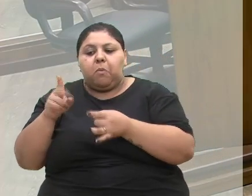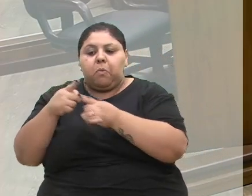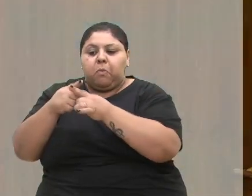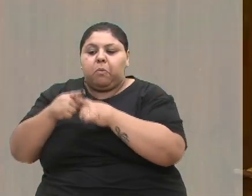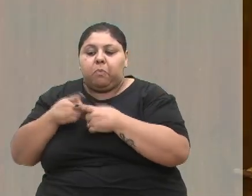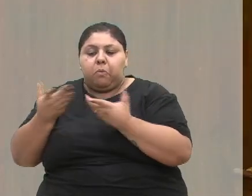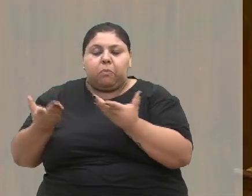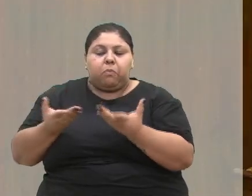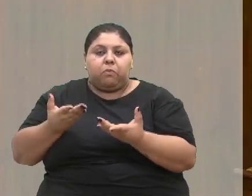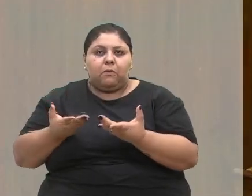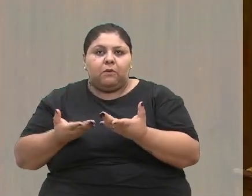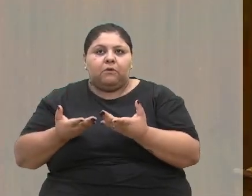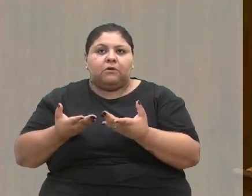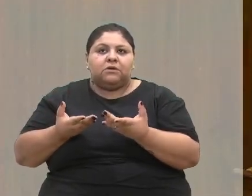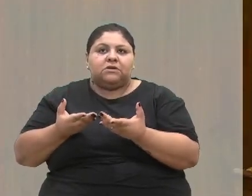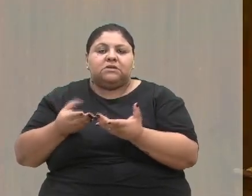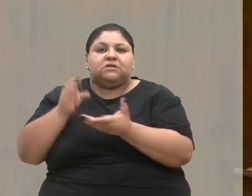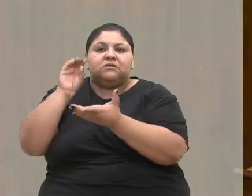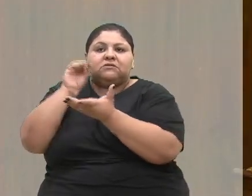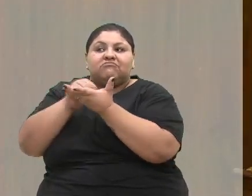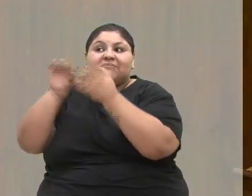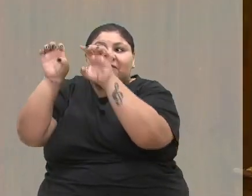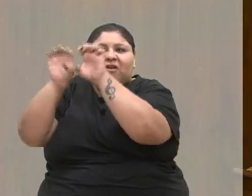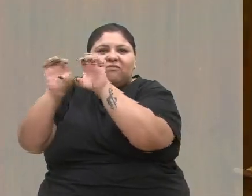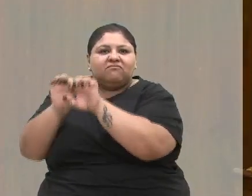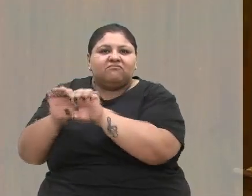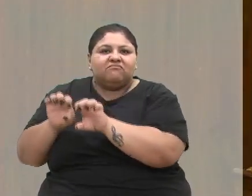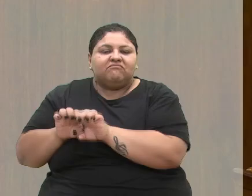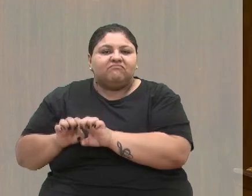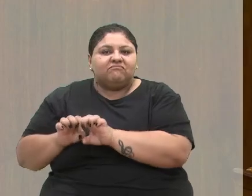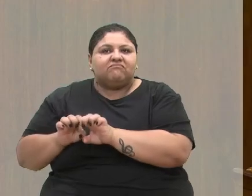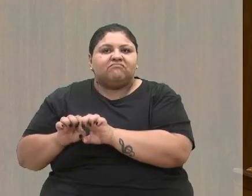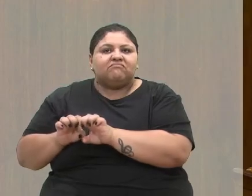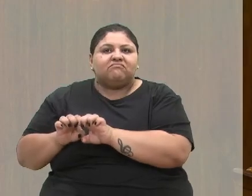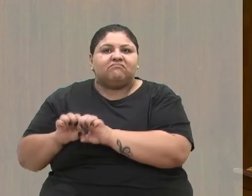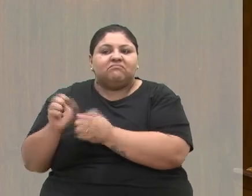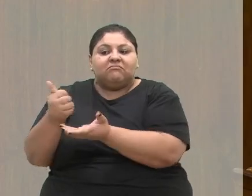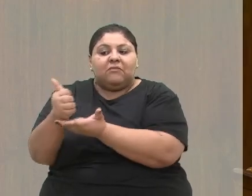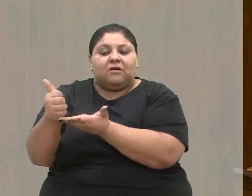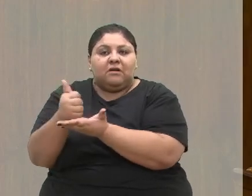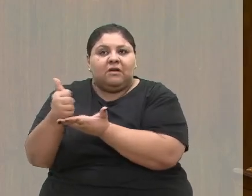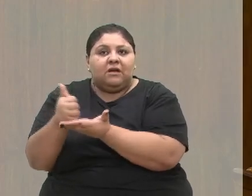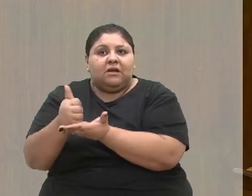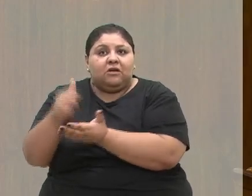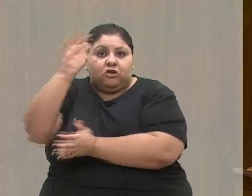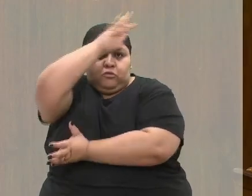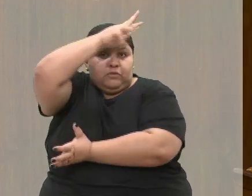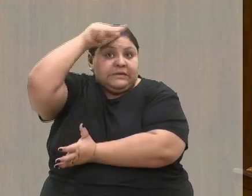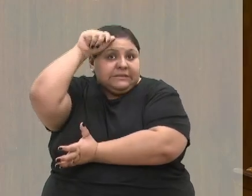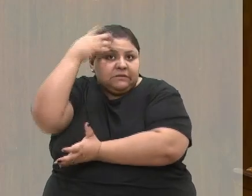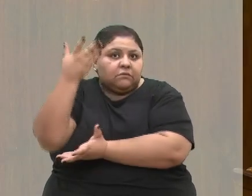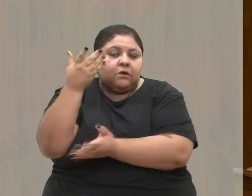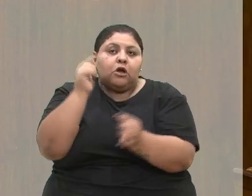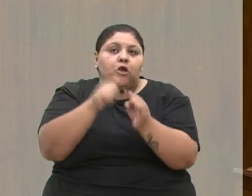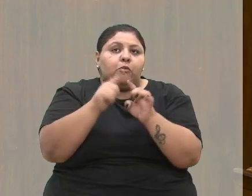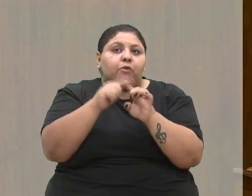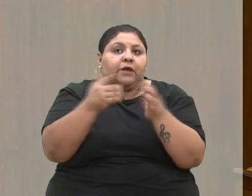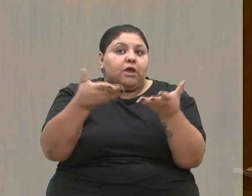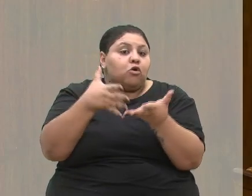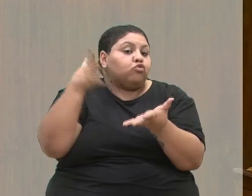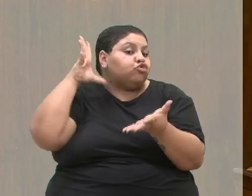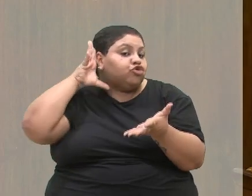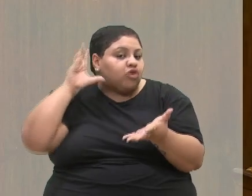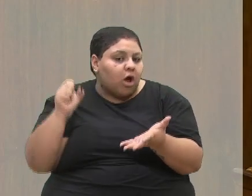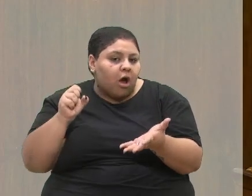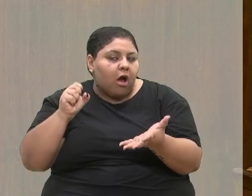inclusive, da falta de estrutura ou de infraestrutura no município. Porque eu já ouvi